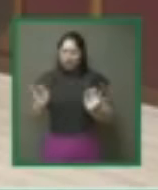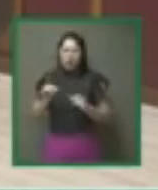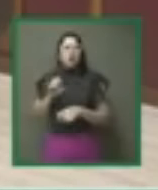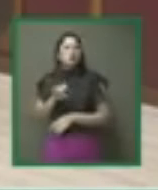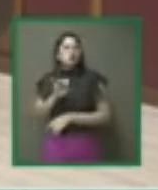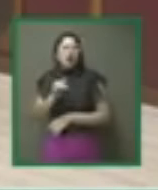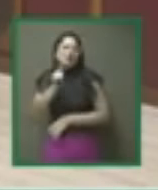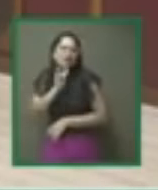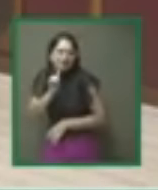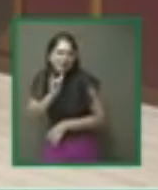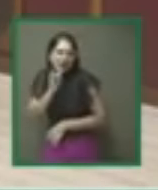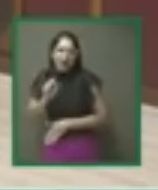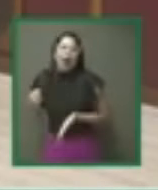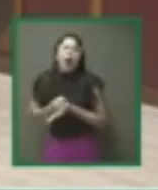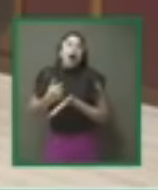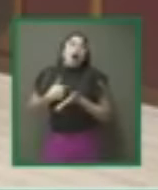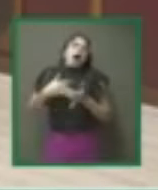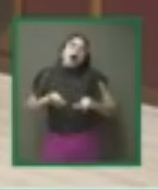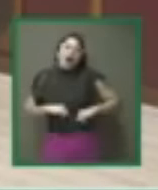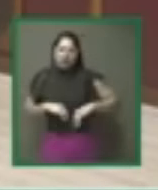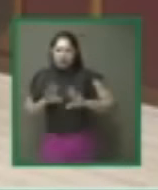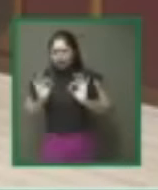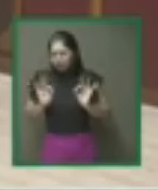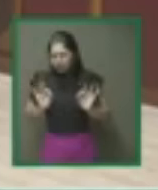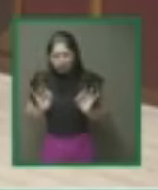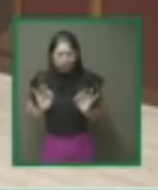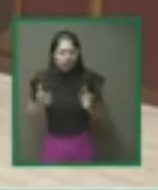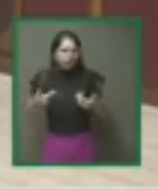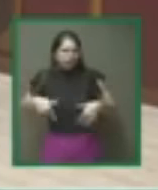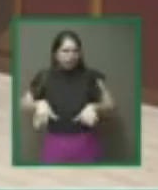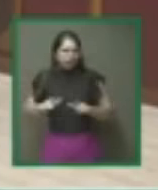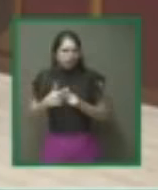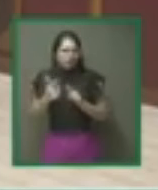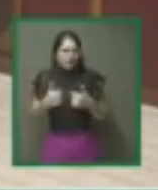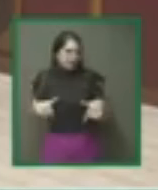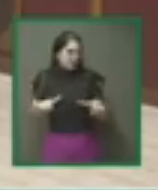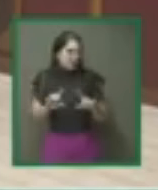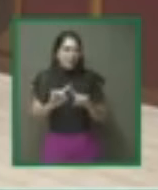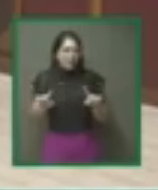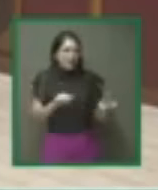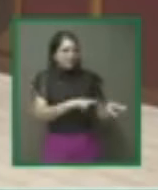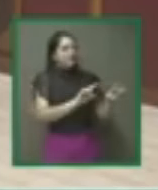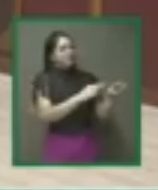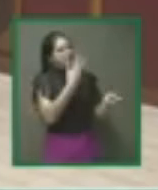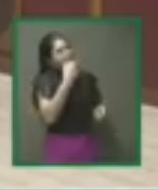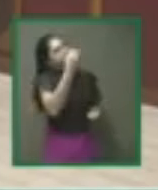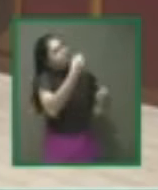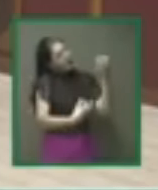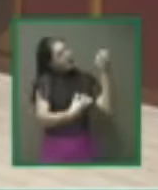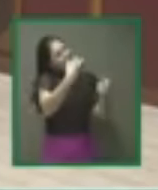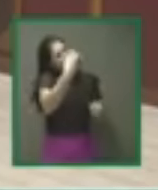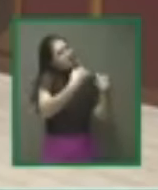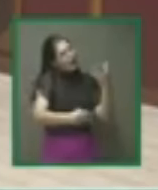vai impactar na minha vida ou que vai me fazer perder o sono por causa disso. Mas ele insistia, né, em